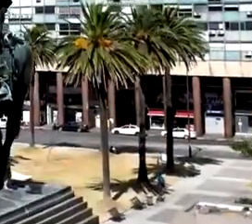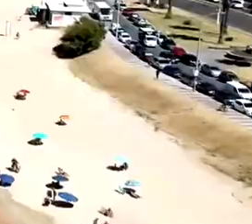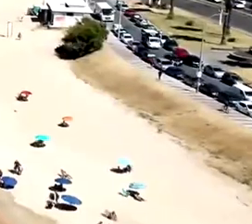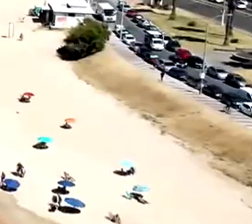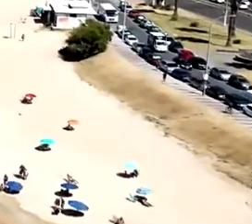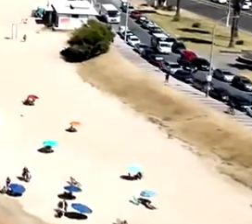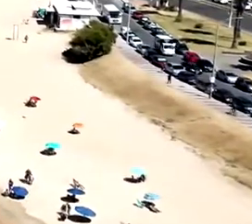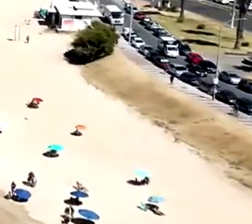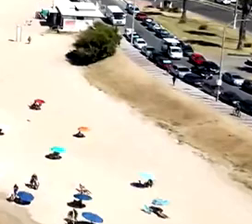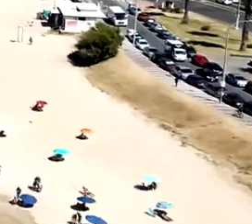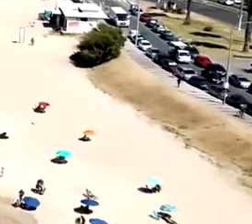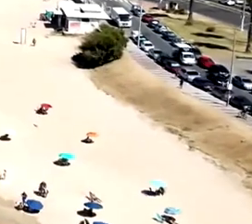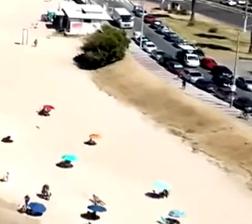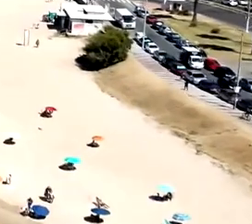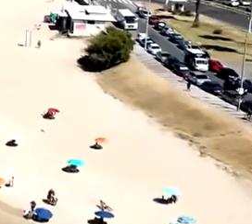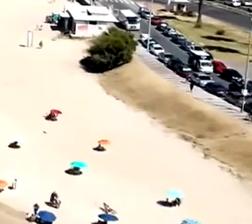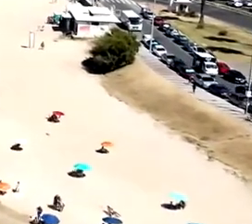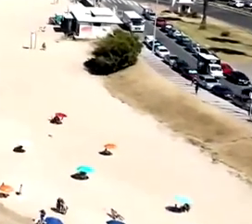Tchau.